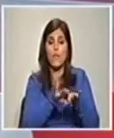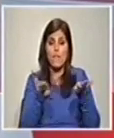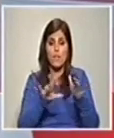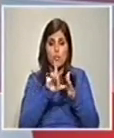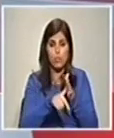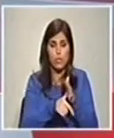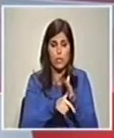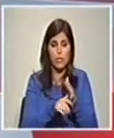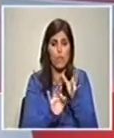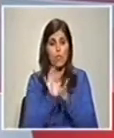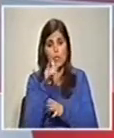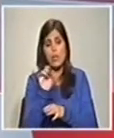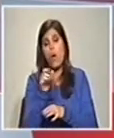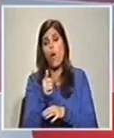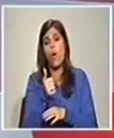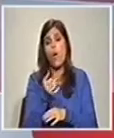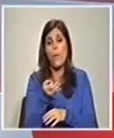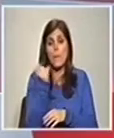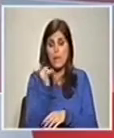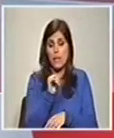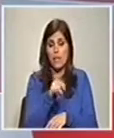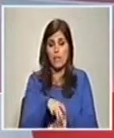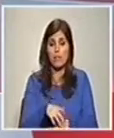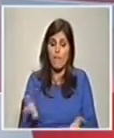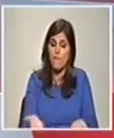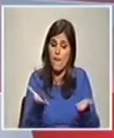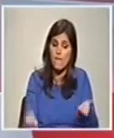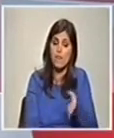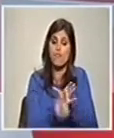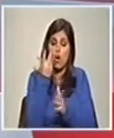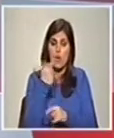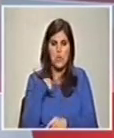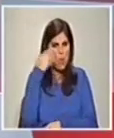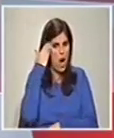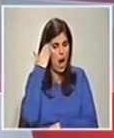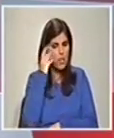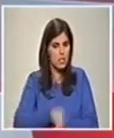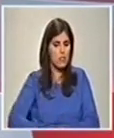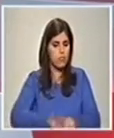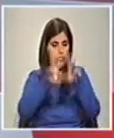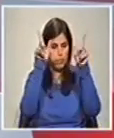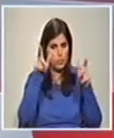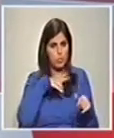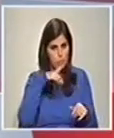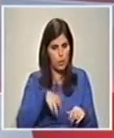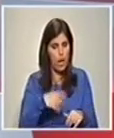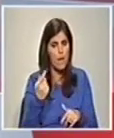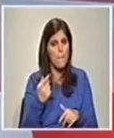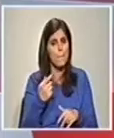a Fundação EDP ou o BPI incentivam para que nasçam. E, portanto, eu prevejo que isto cresça. Portugal tem feito